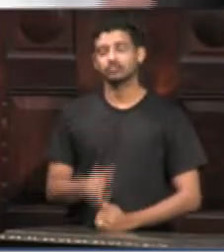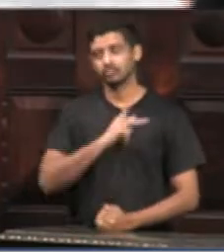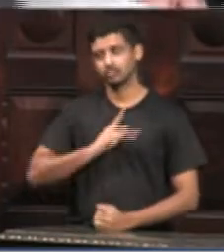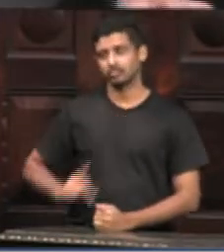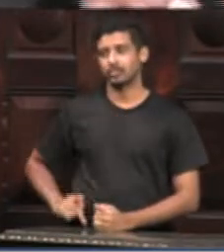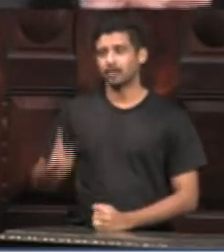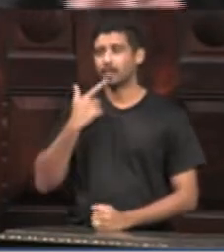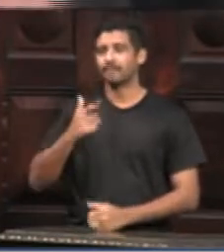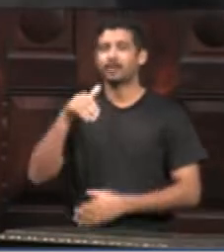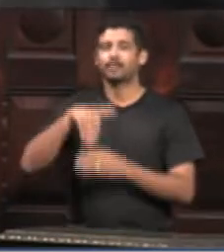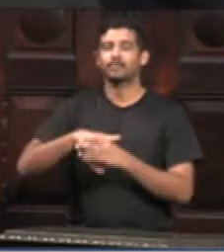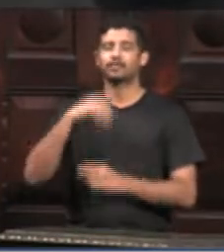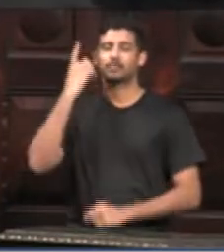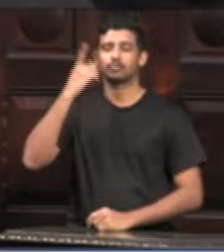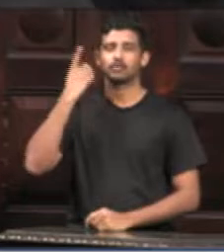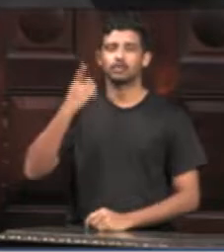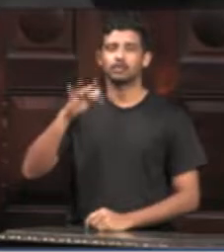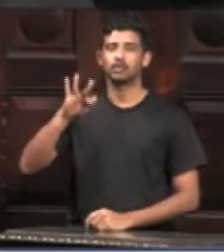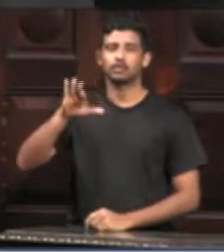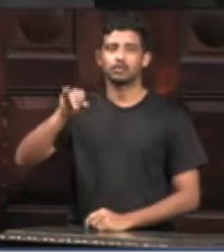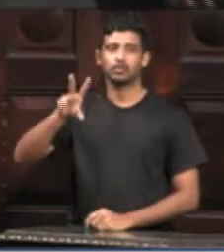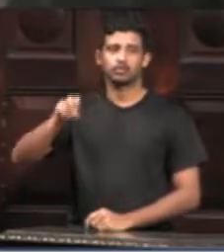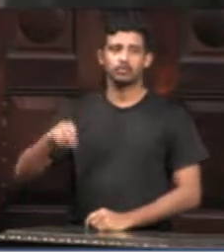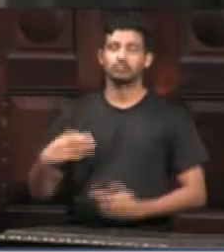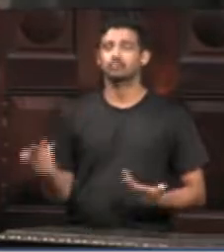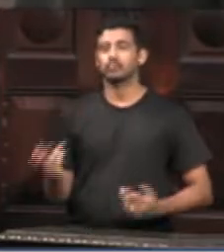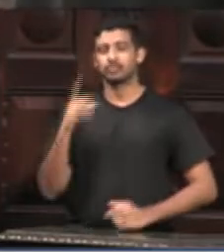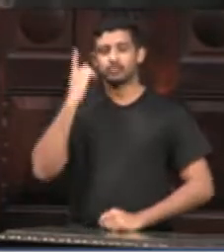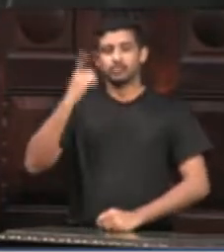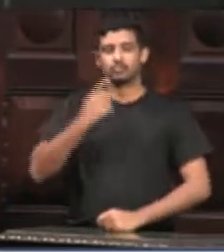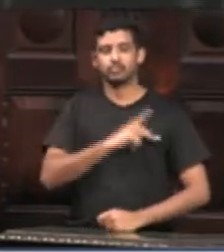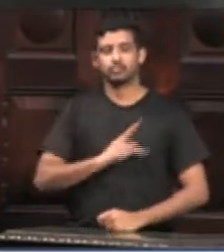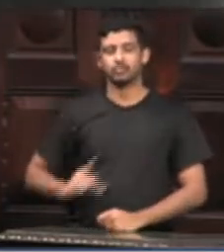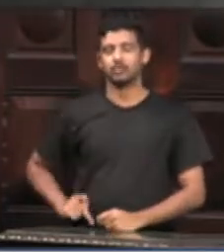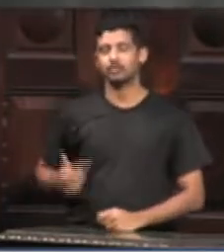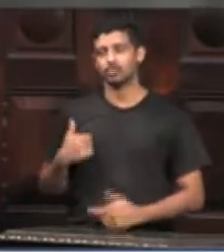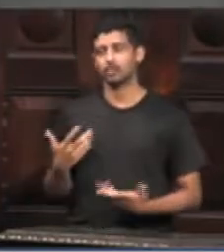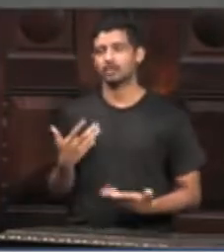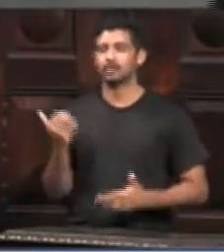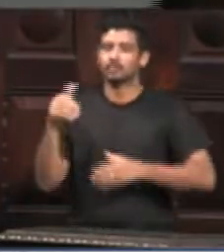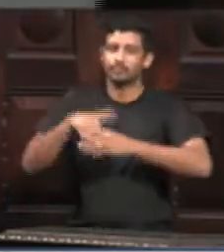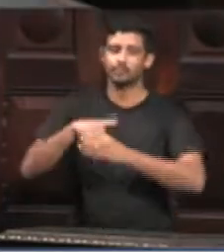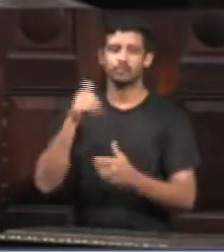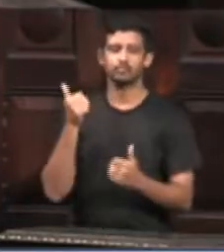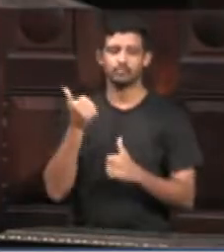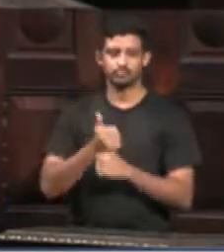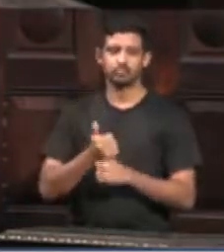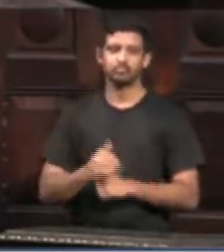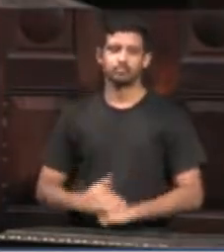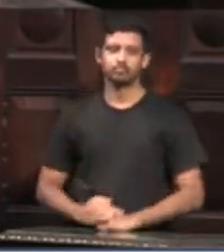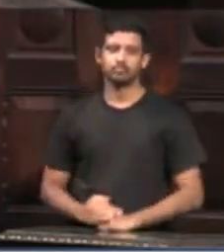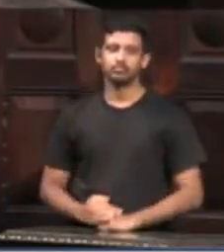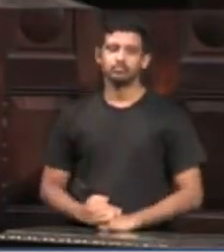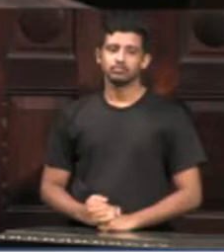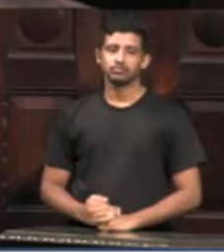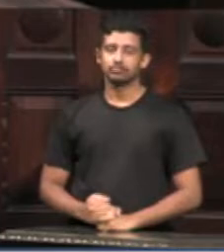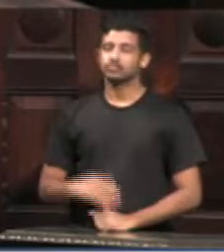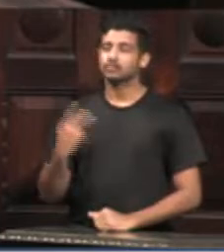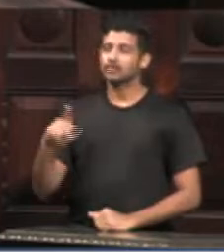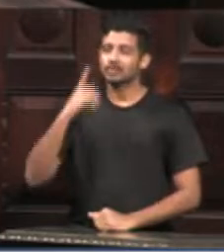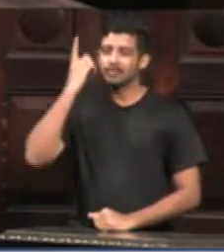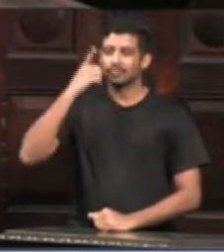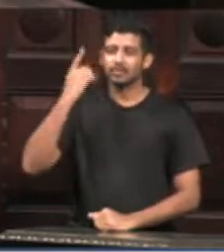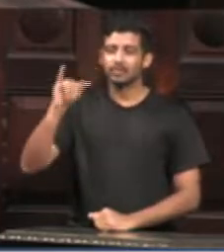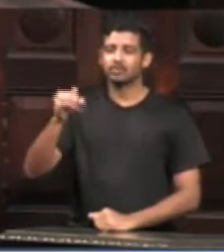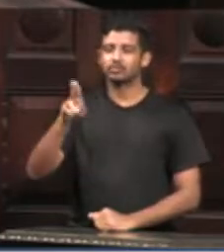de voto, deputado Flávio Serafini. Senhor presidente, gostaria de declarar meu voto favorável ao projeto de lei 2188/2016, de autoria do deputado Dr.